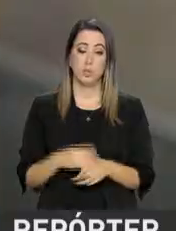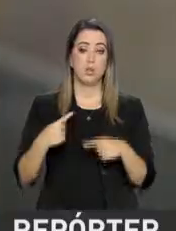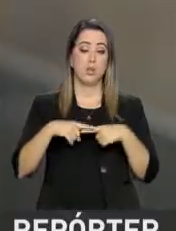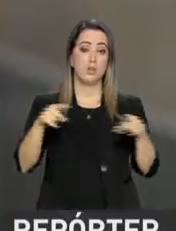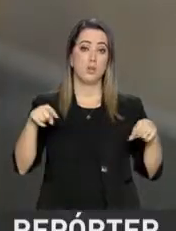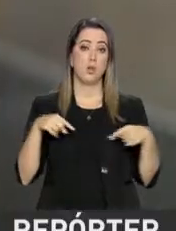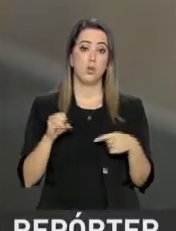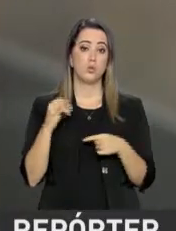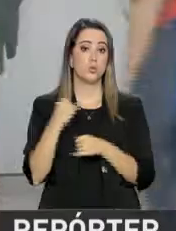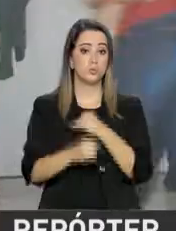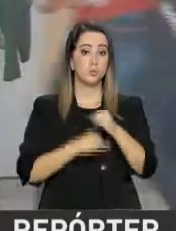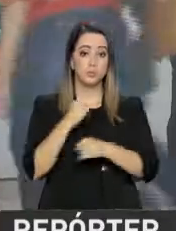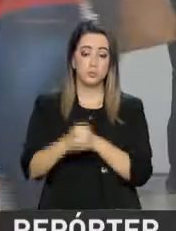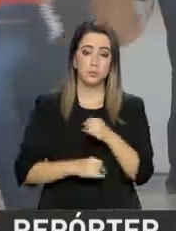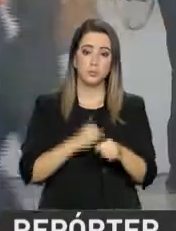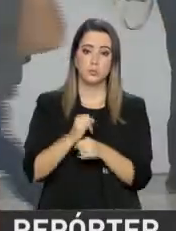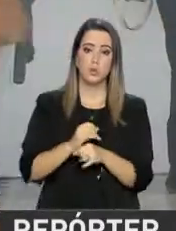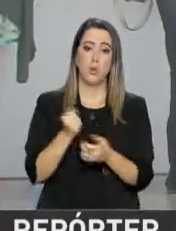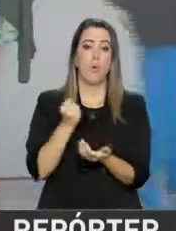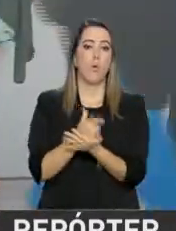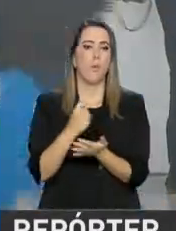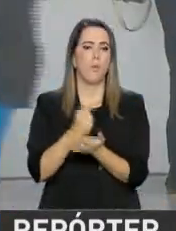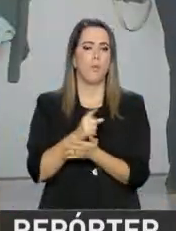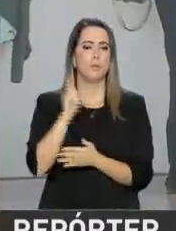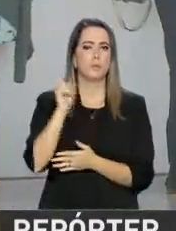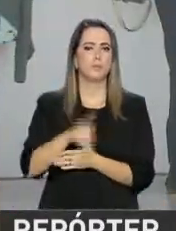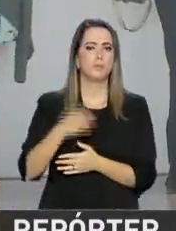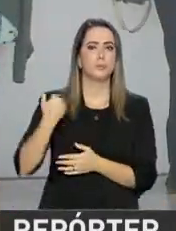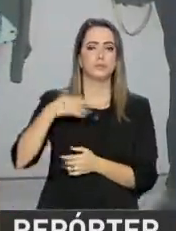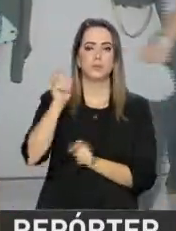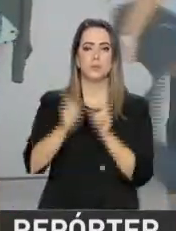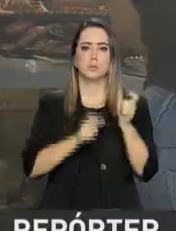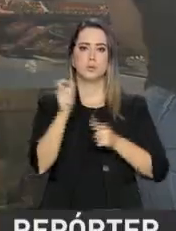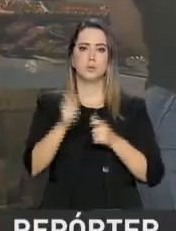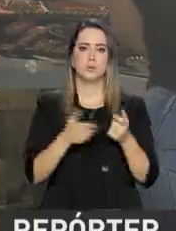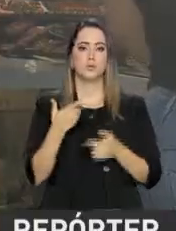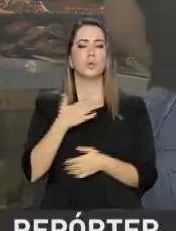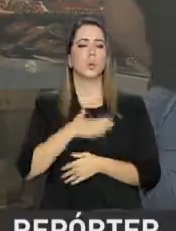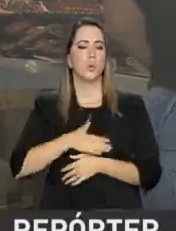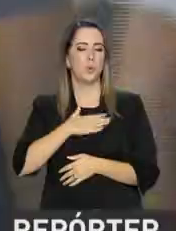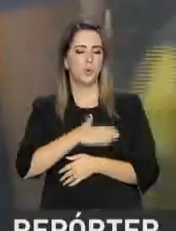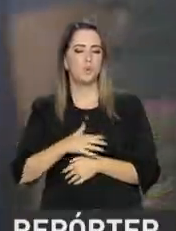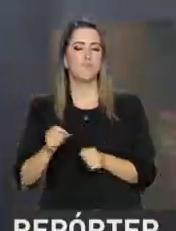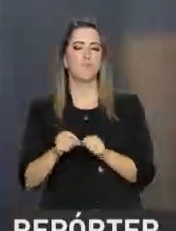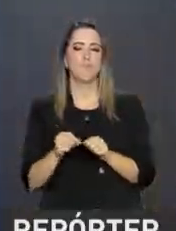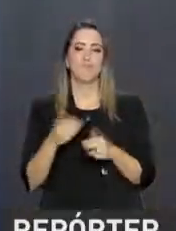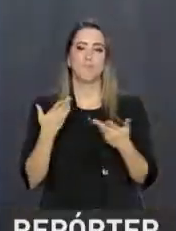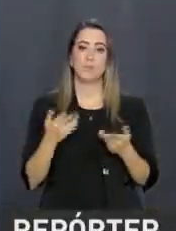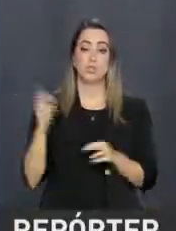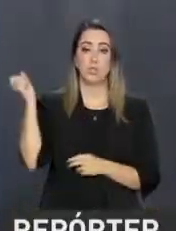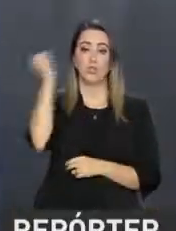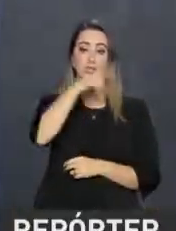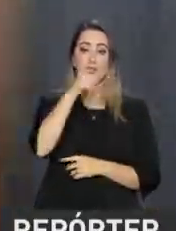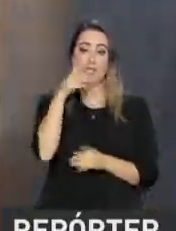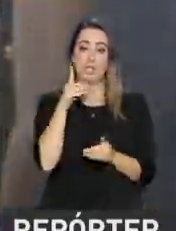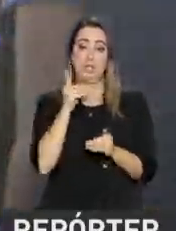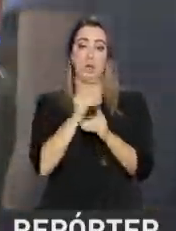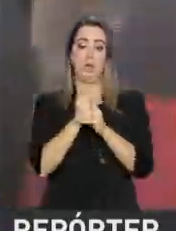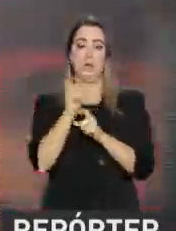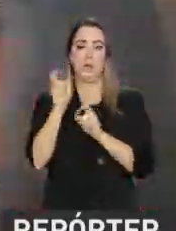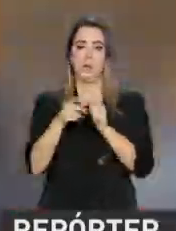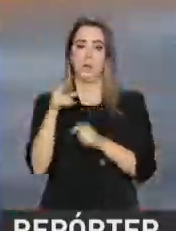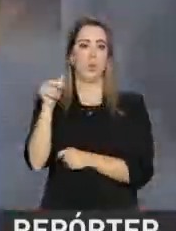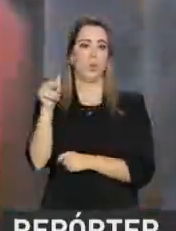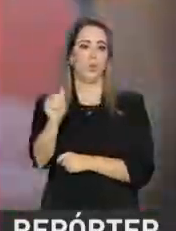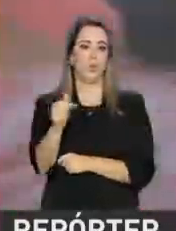ou pela internet fazer compras é algo que a maioria das pessoas gosta de fazer é difícil encontrar alguém que